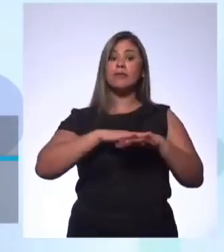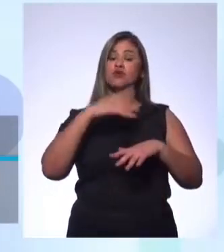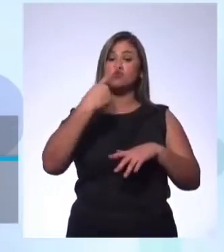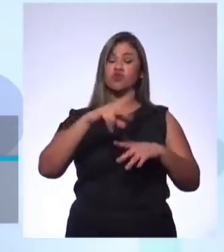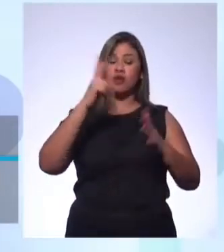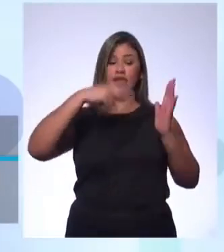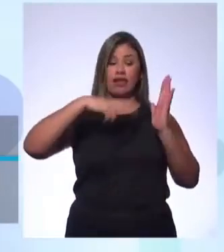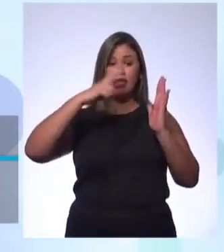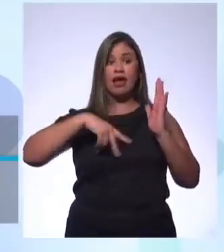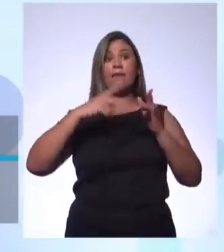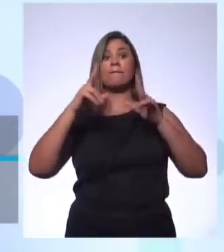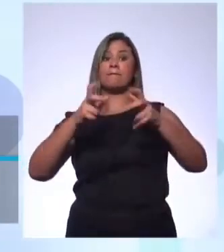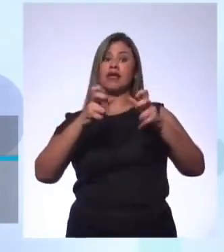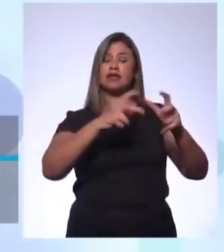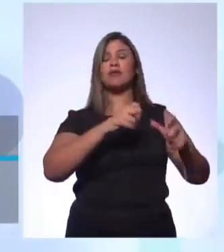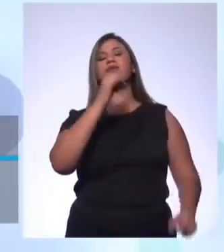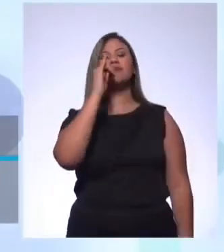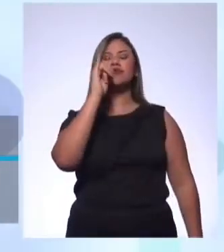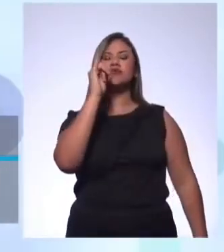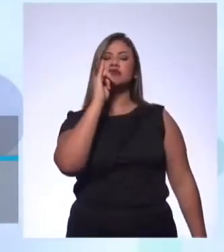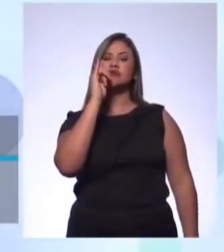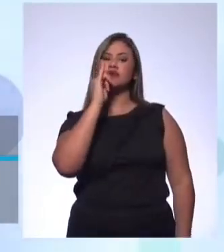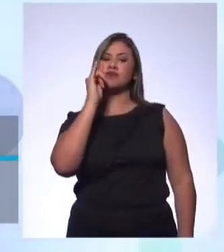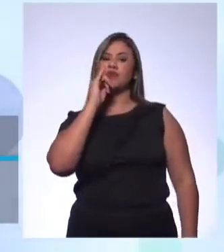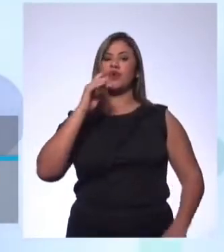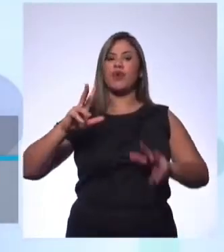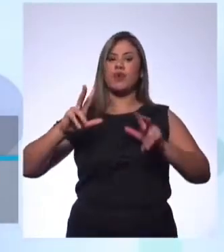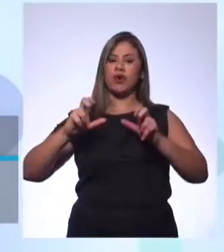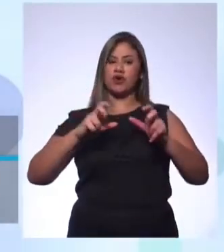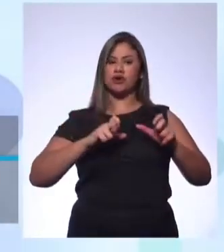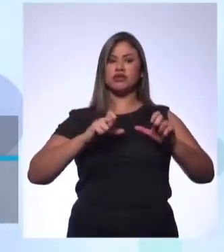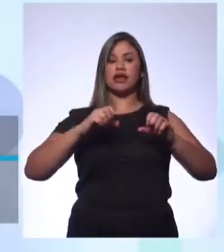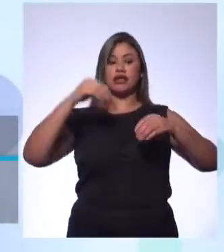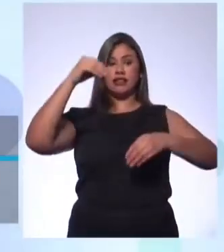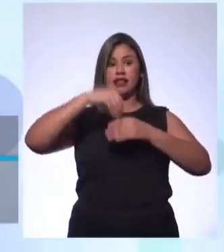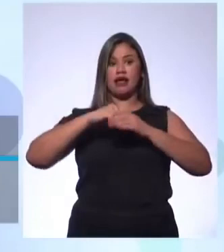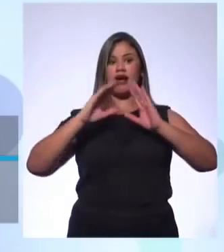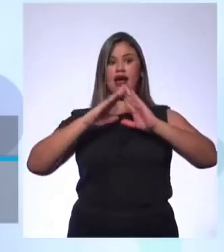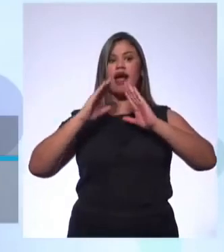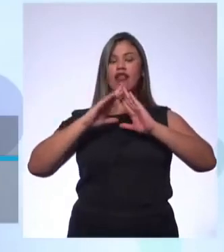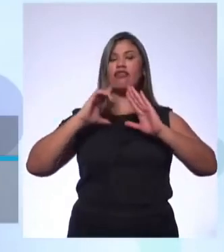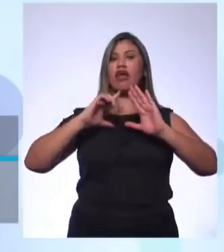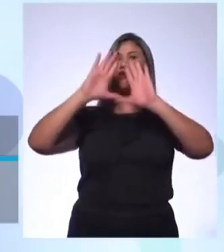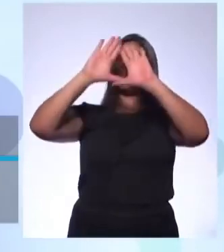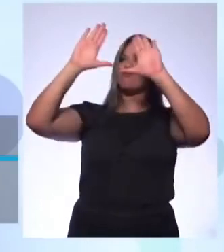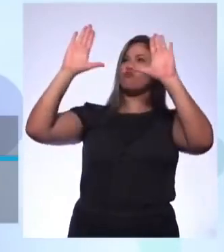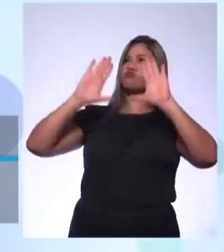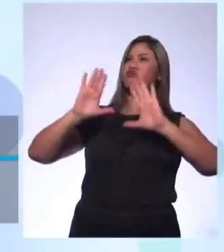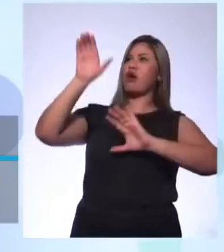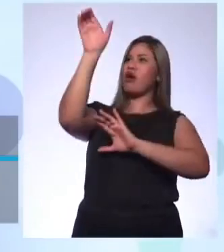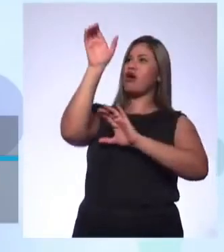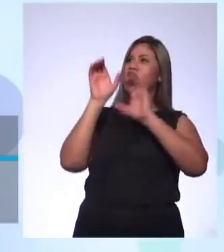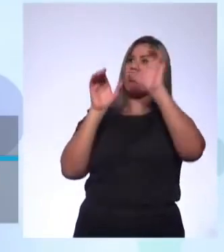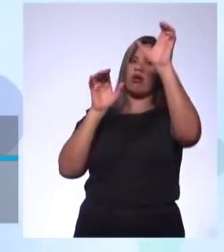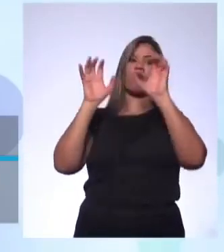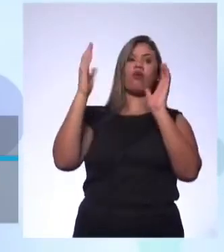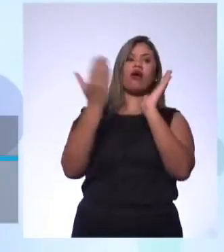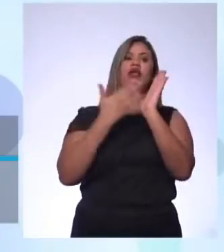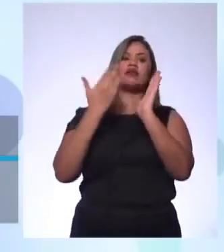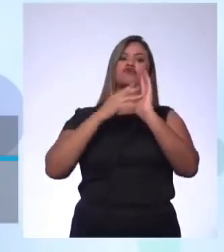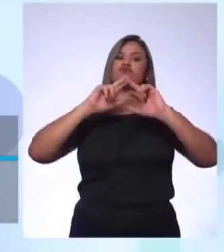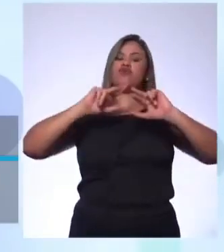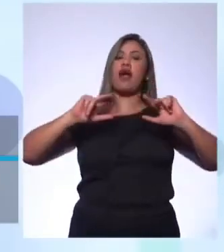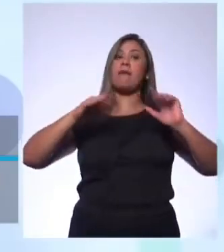longo da leitura. Por exemplo, você tem um personagem que ele tem uma biblioteca enorme. E os livros dele não são organizados